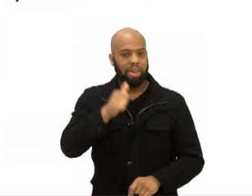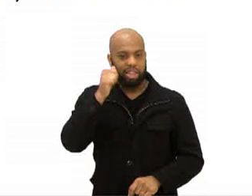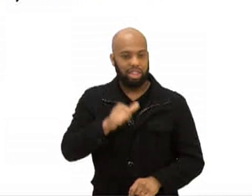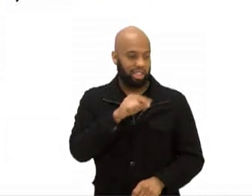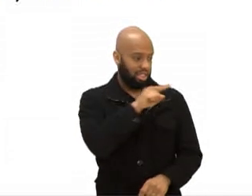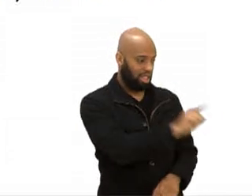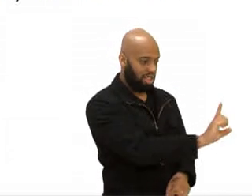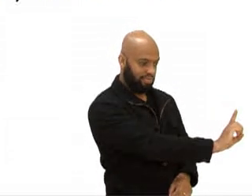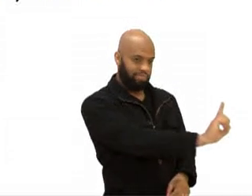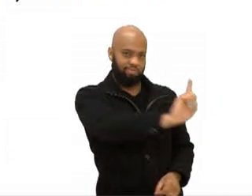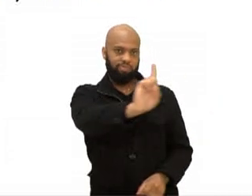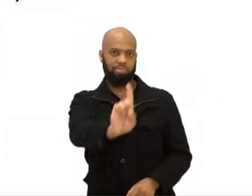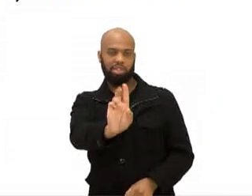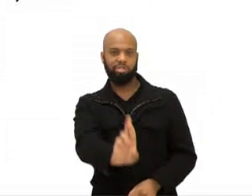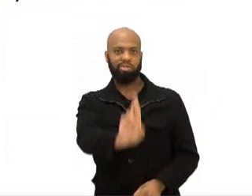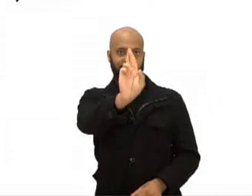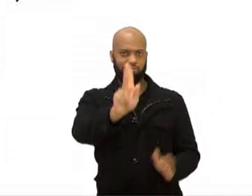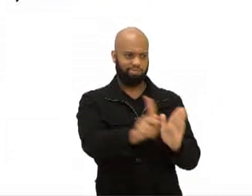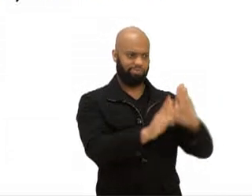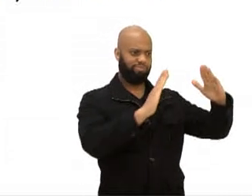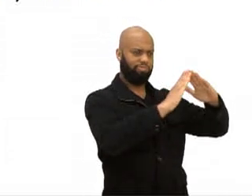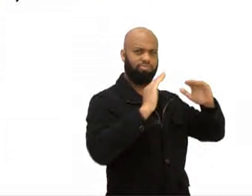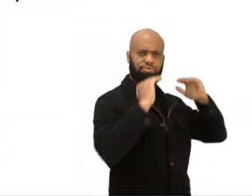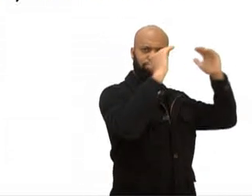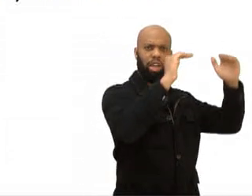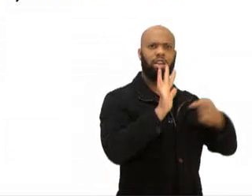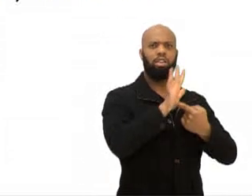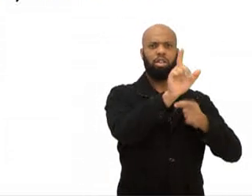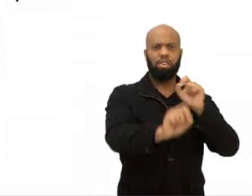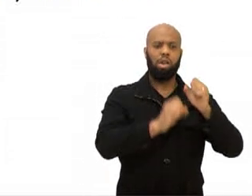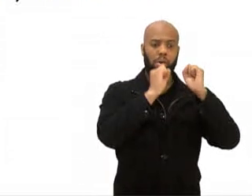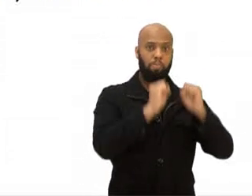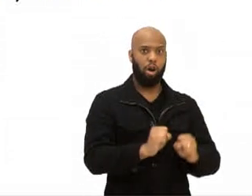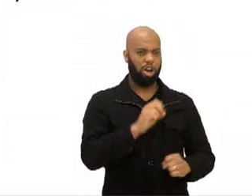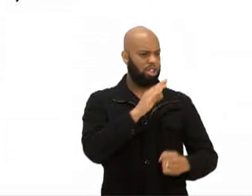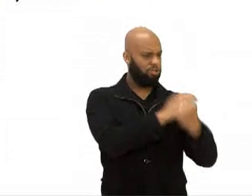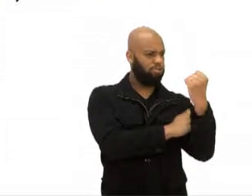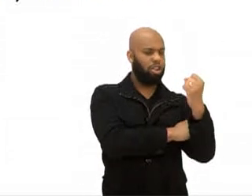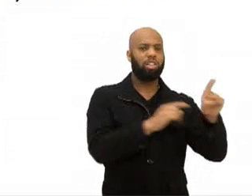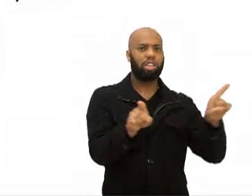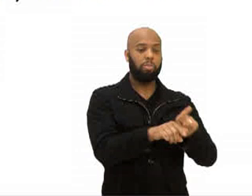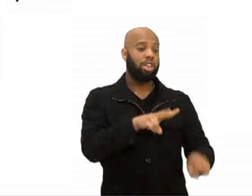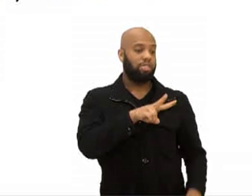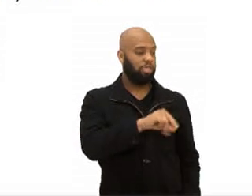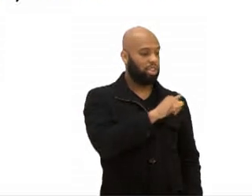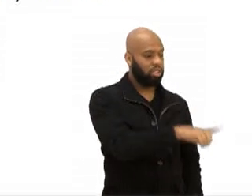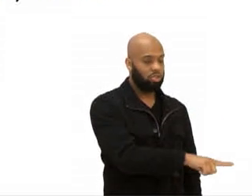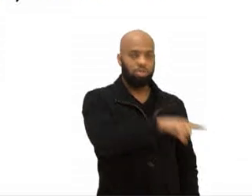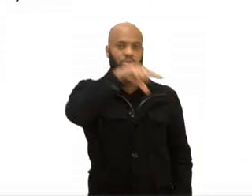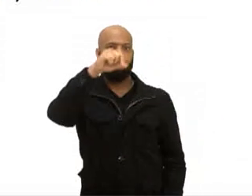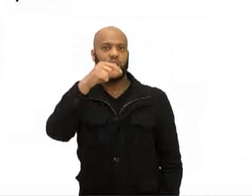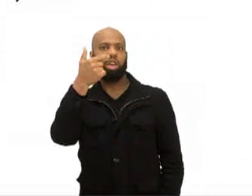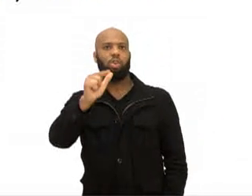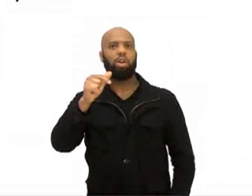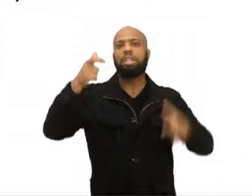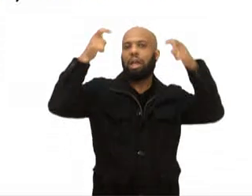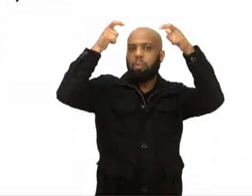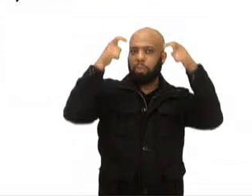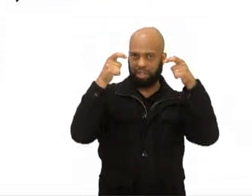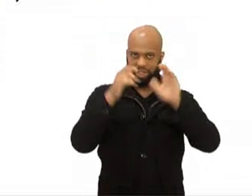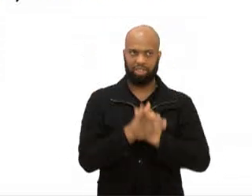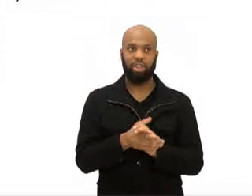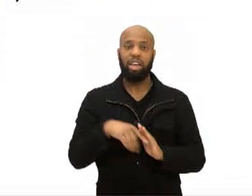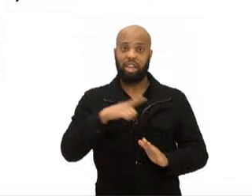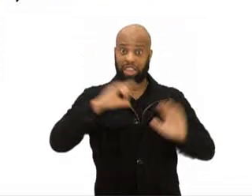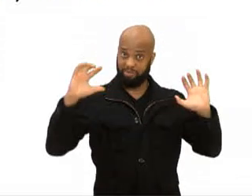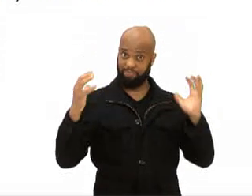prateadas, representantes das grandes casas nobres, demonstram seus poderes para serem escolhidas como próxima princesa. No